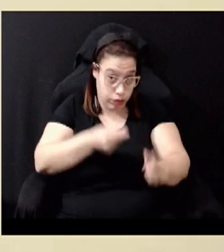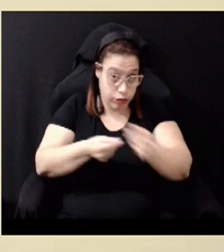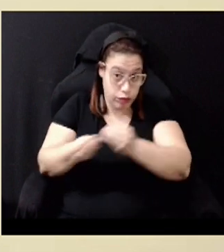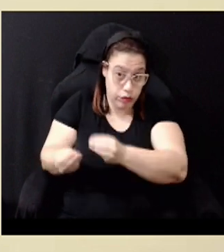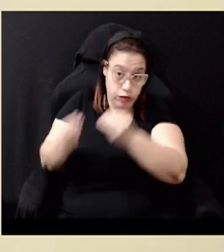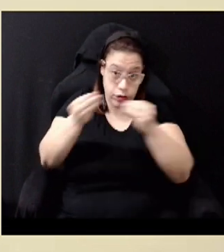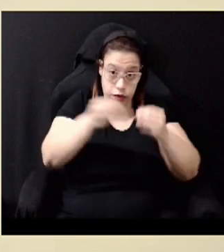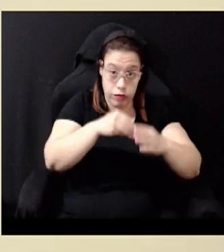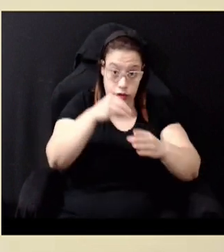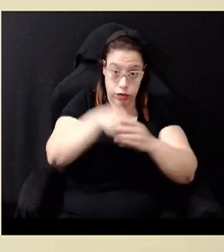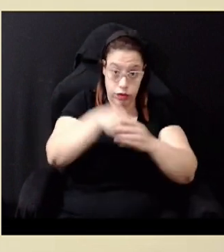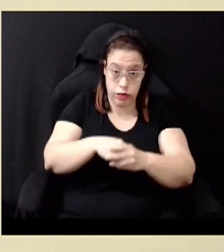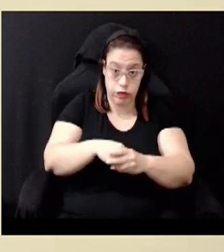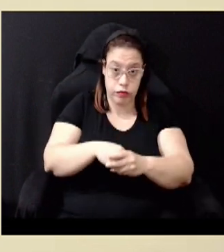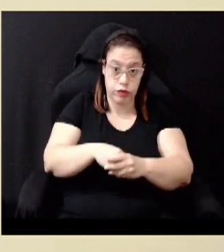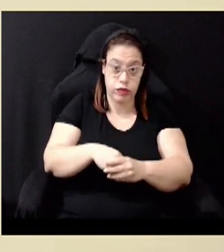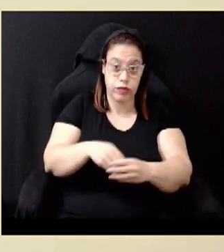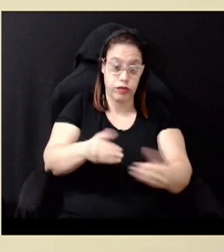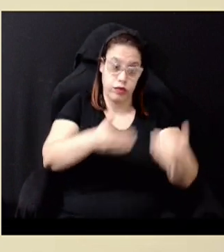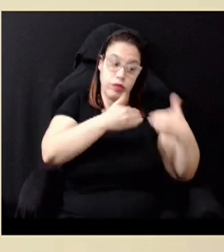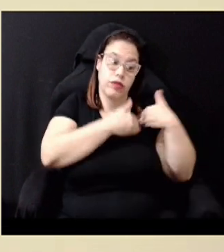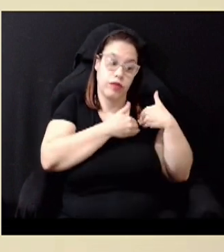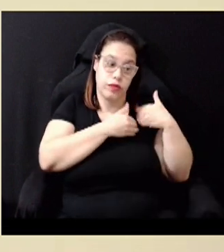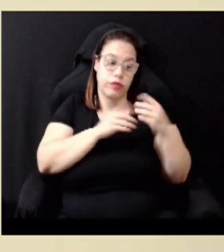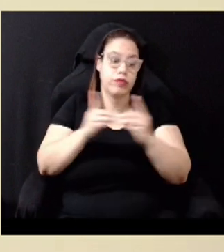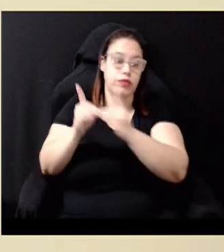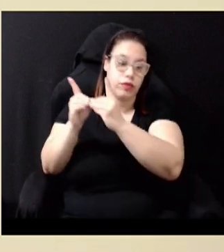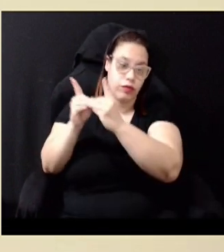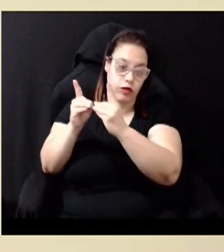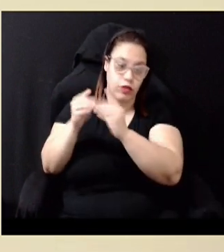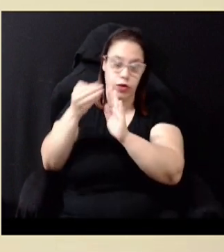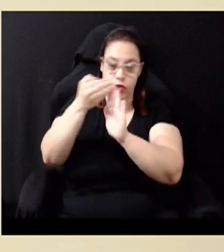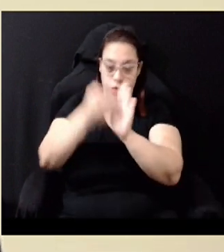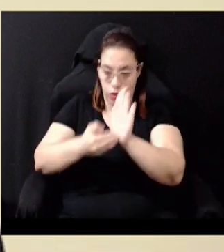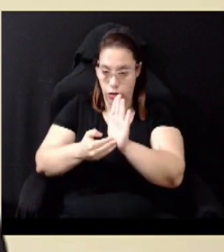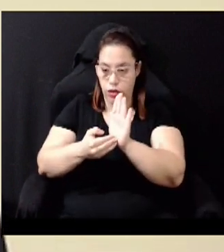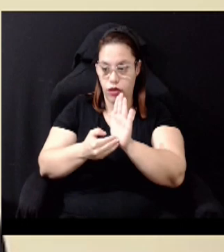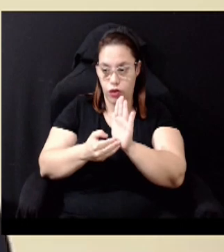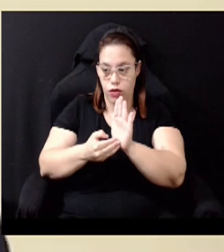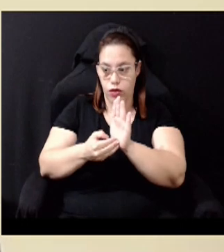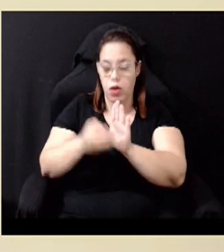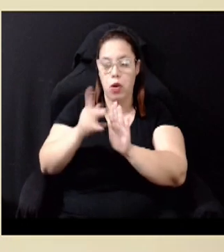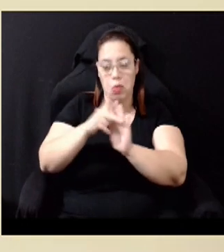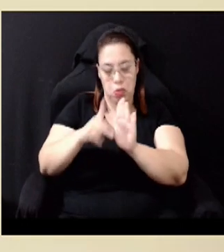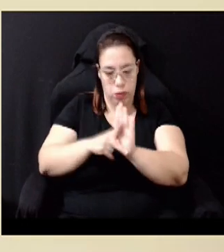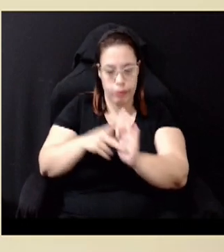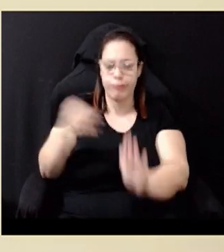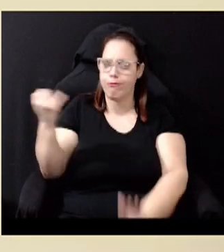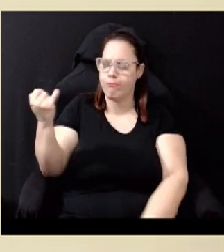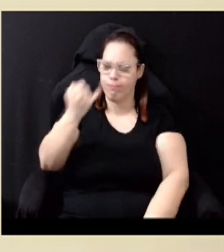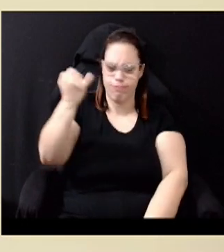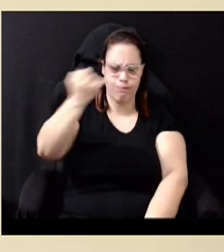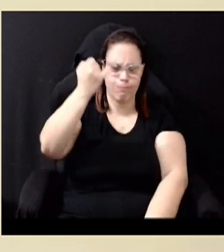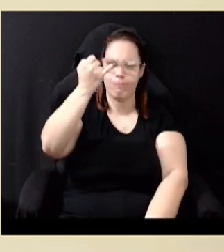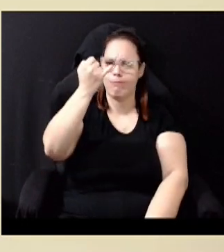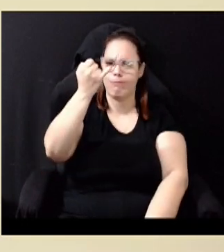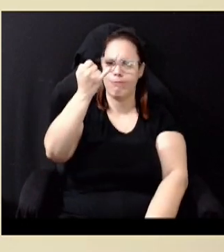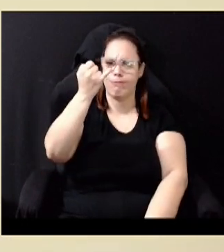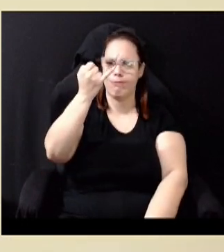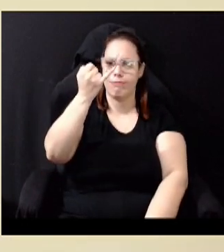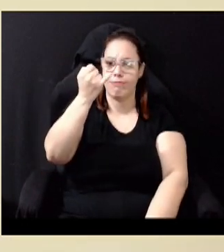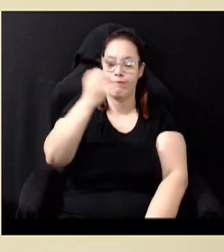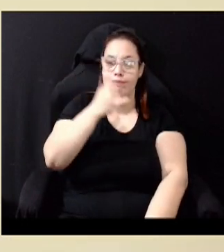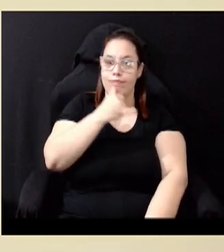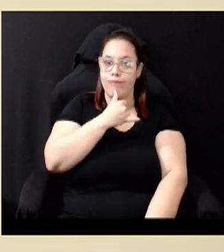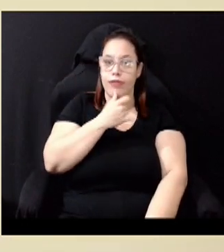pessoa responsável, atendendo todos esses requisitos. Eu acho que é um programa importantíssimo. Infelizmente, Campinas